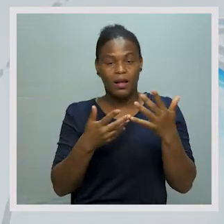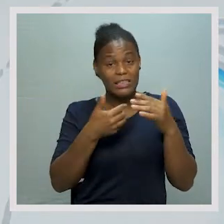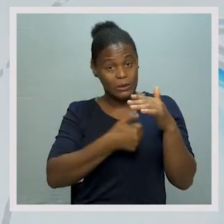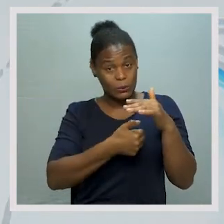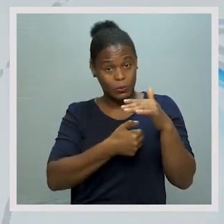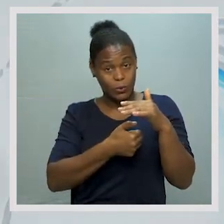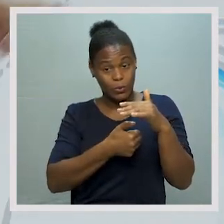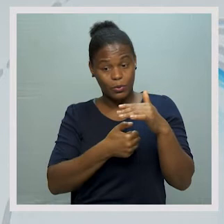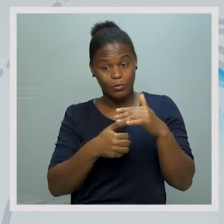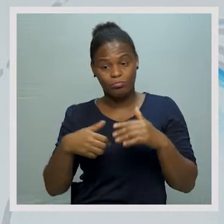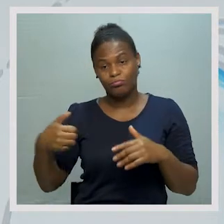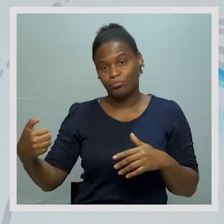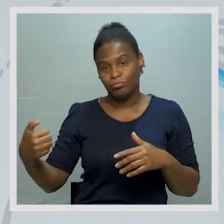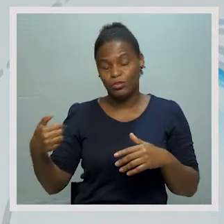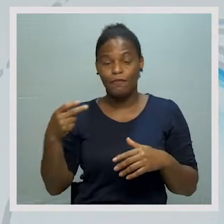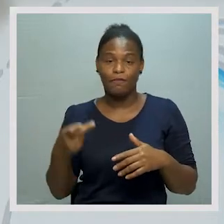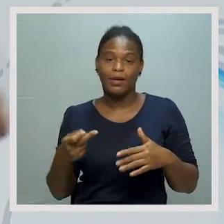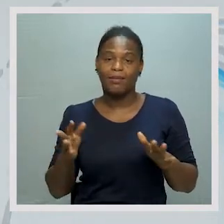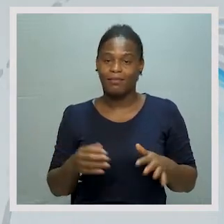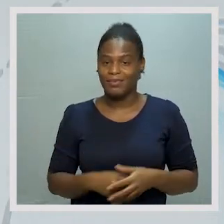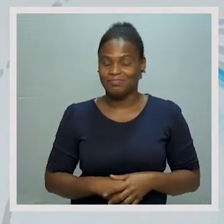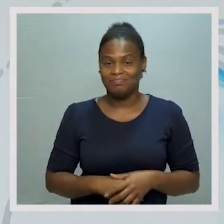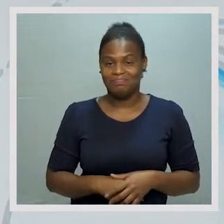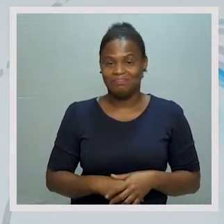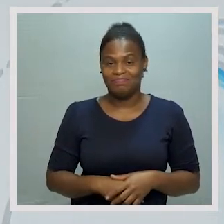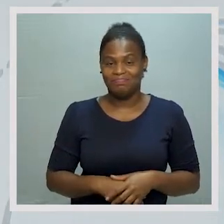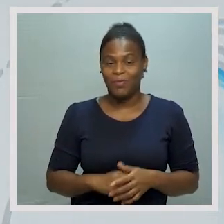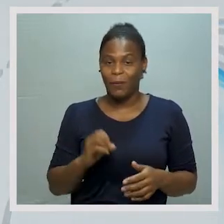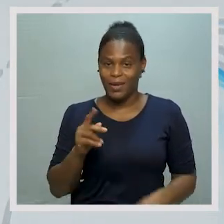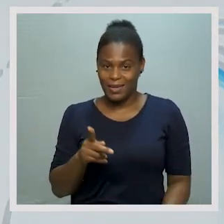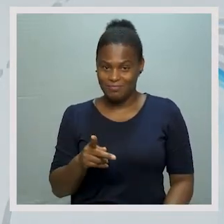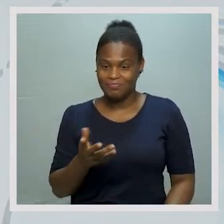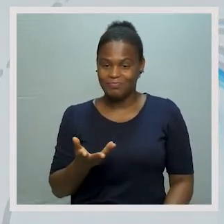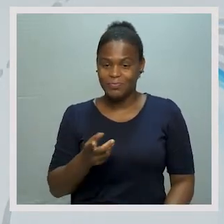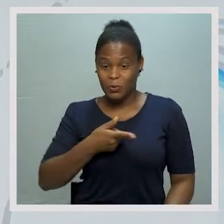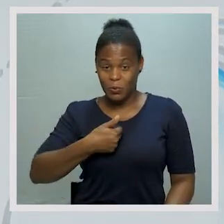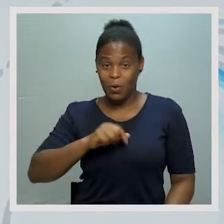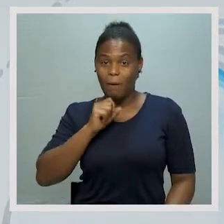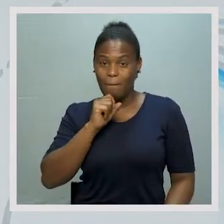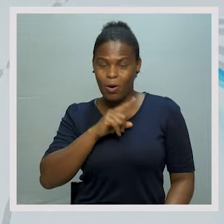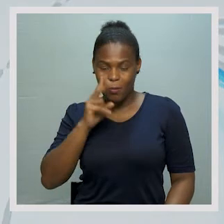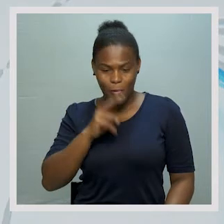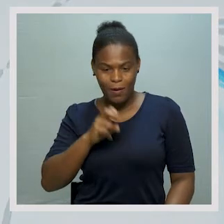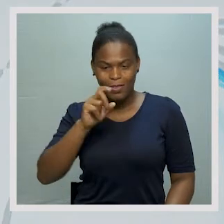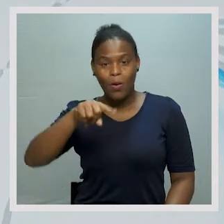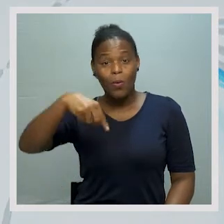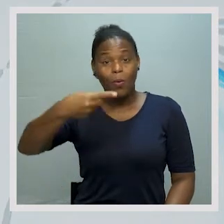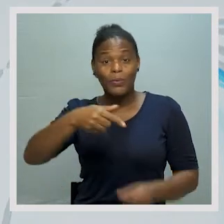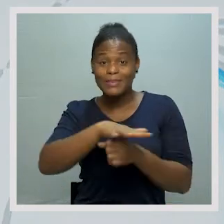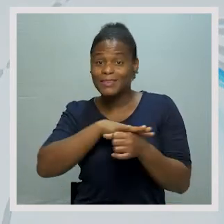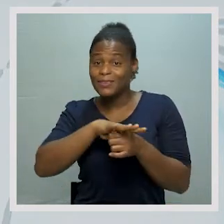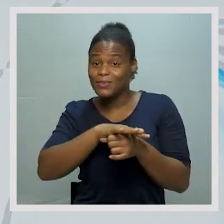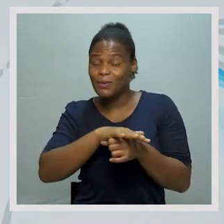o denominador 5 como está. Ok? Podemos encontrar outra